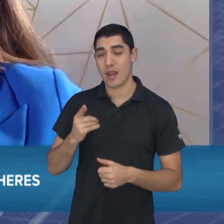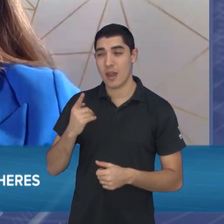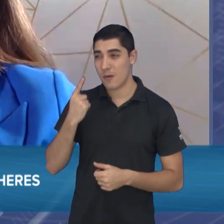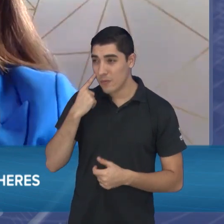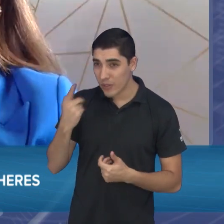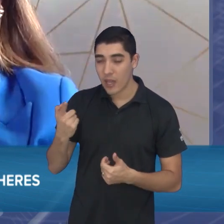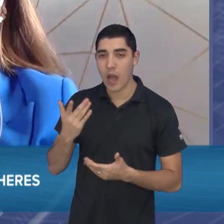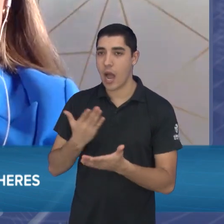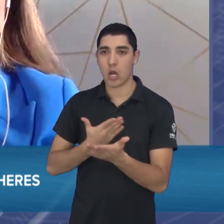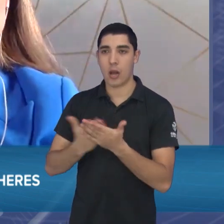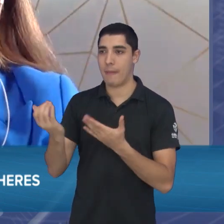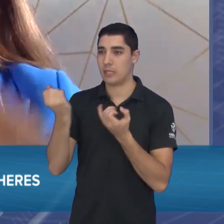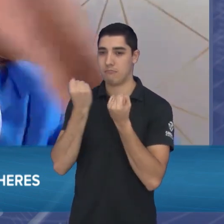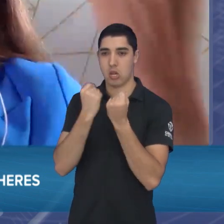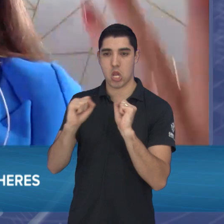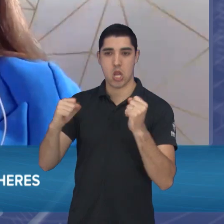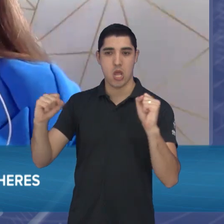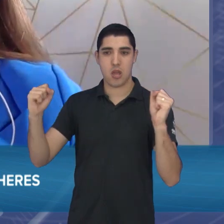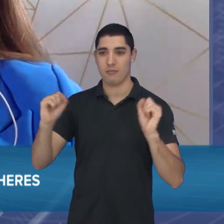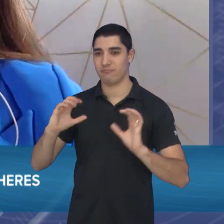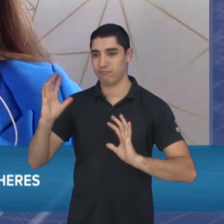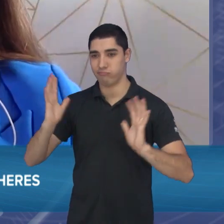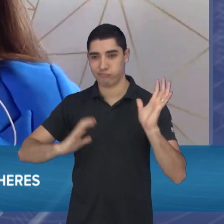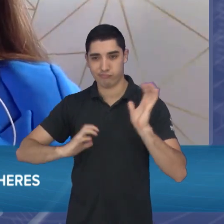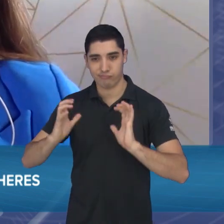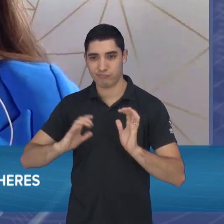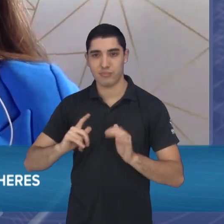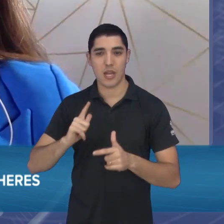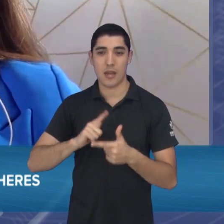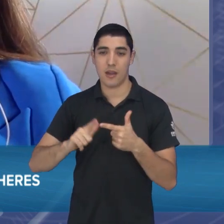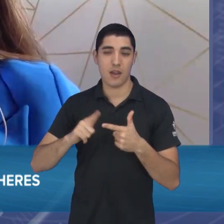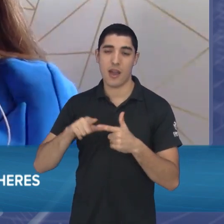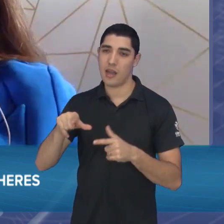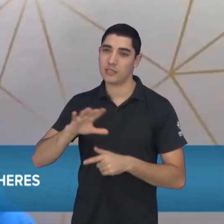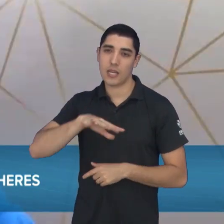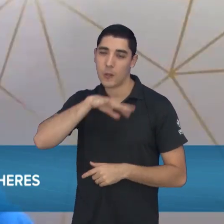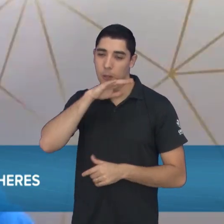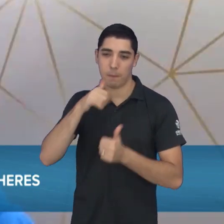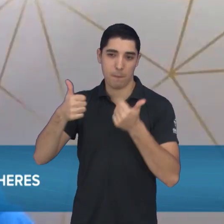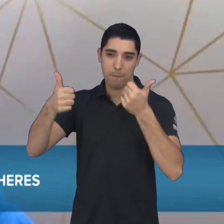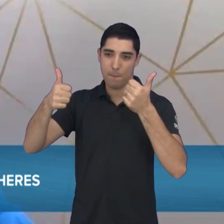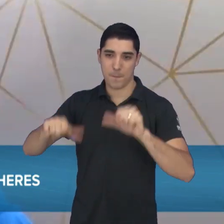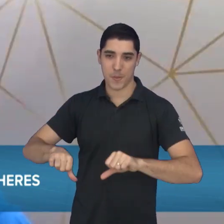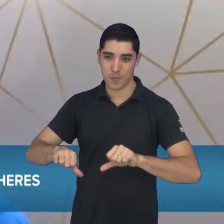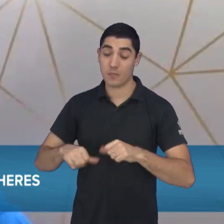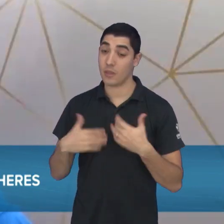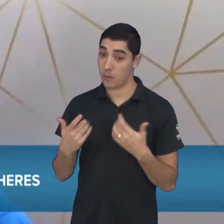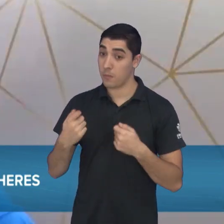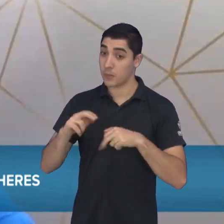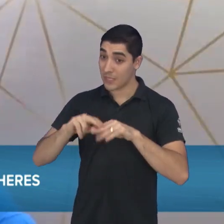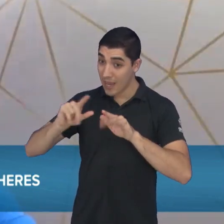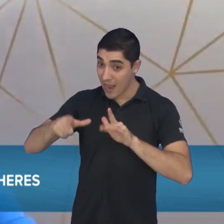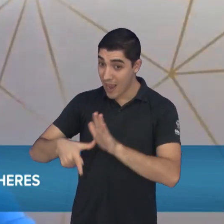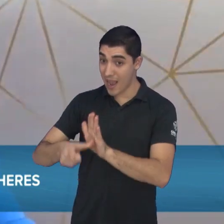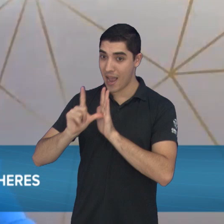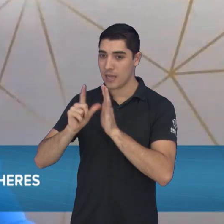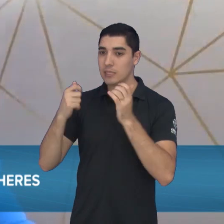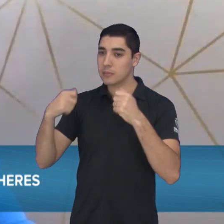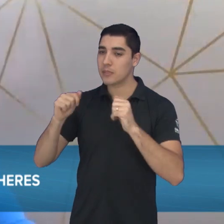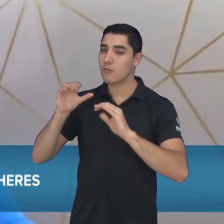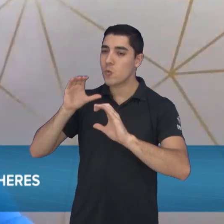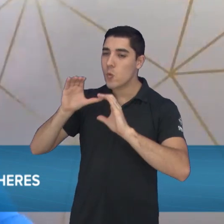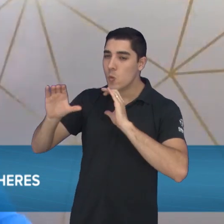explosão, num momento que ela já, o copo, como se diz, o copo já entornou. Então, essa comunicação também me chamou a atenção nessa